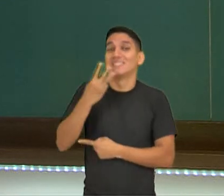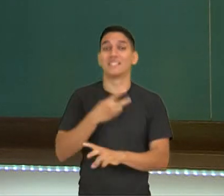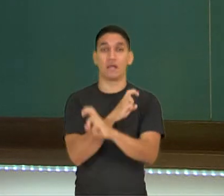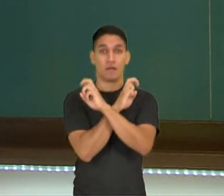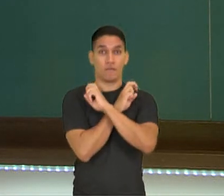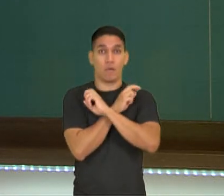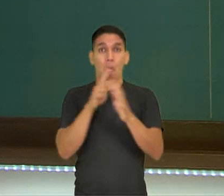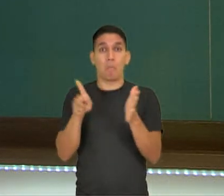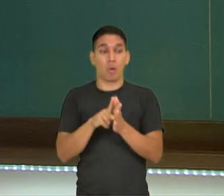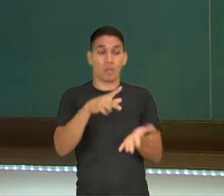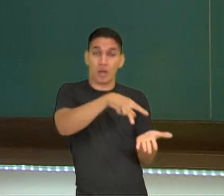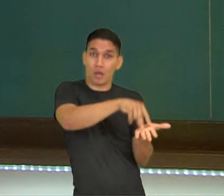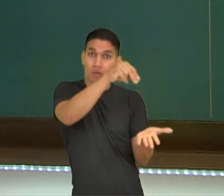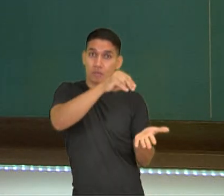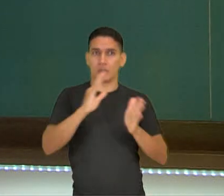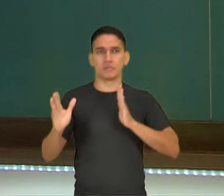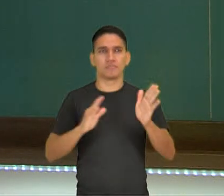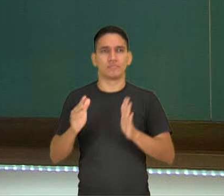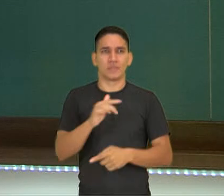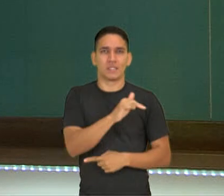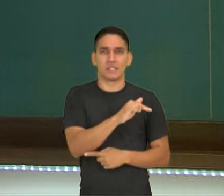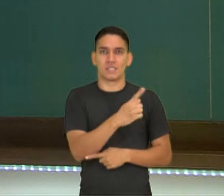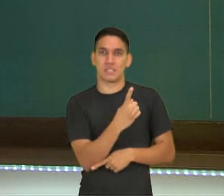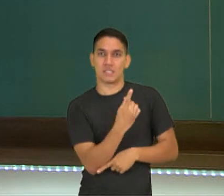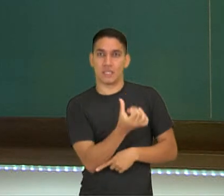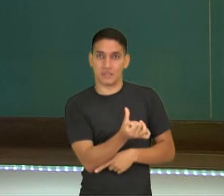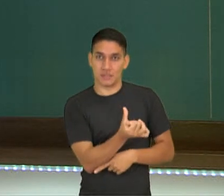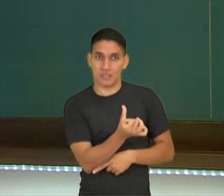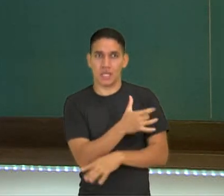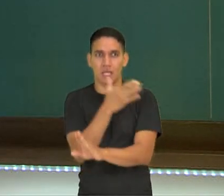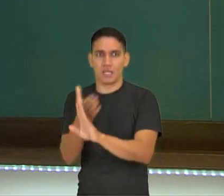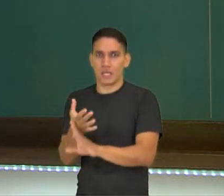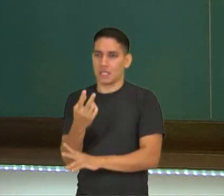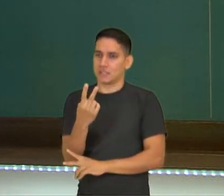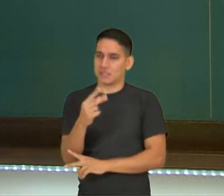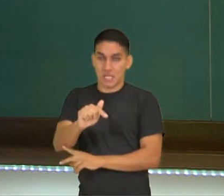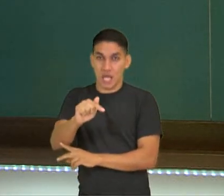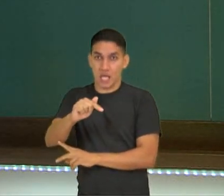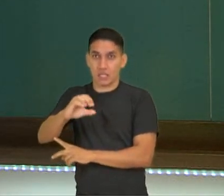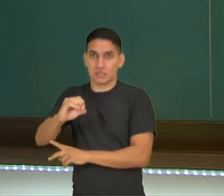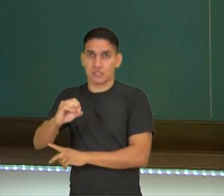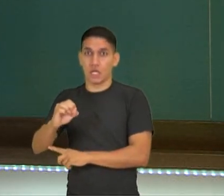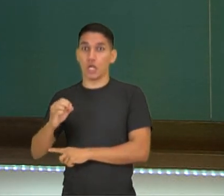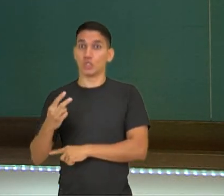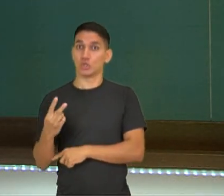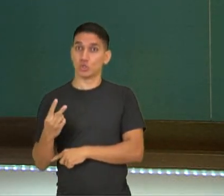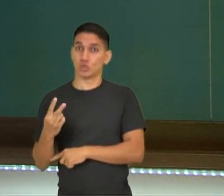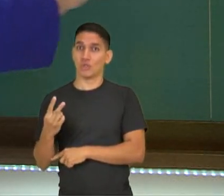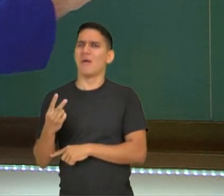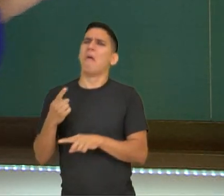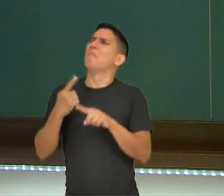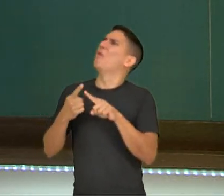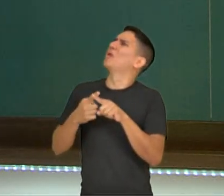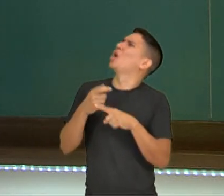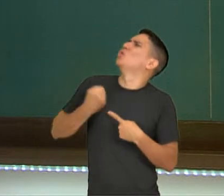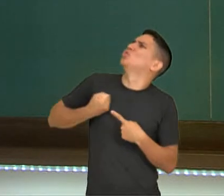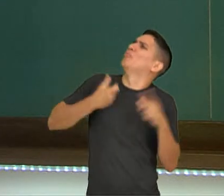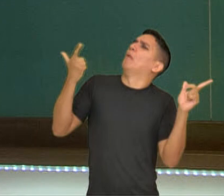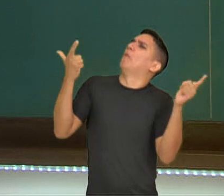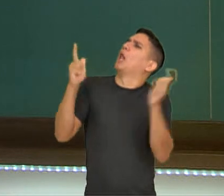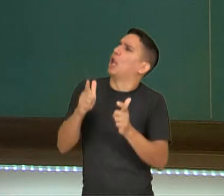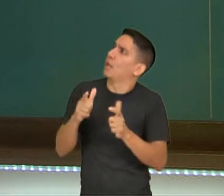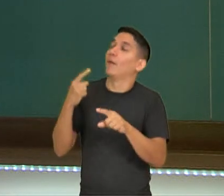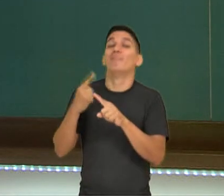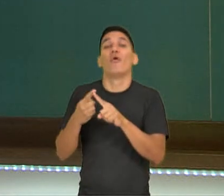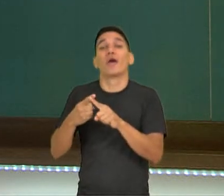cuxita, dominou entre 716 a 702 a.C. Professor, por que está diminuindo? Porque antes de Cristo vai regredindo,